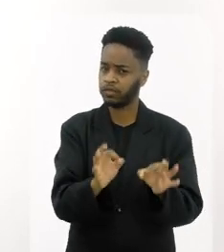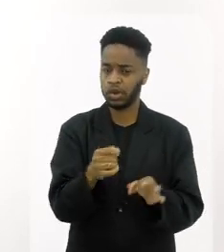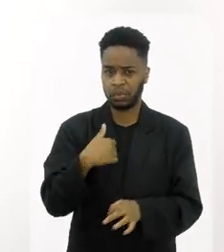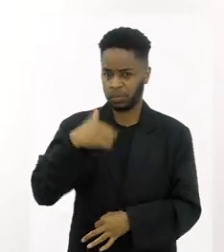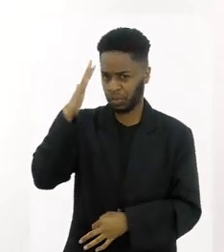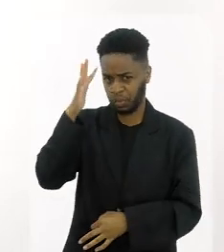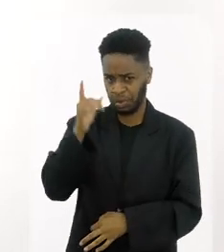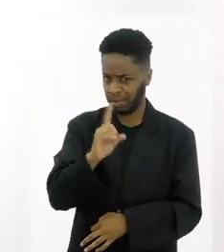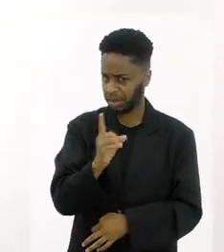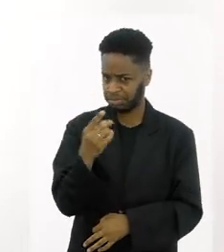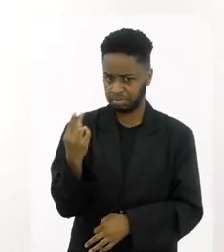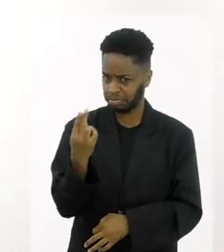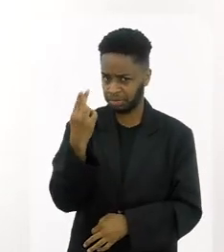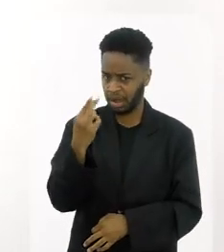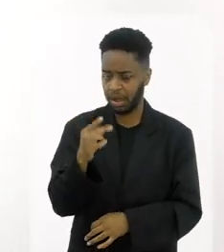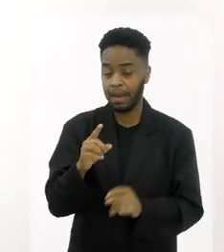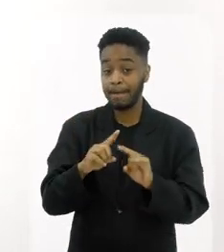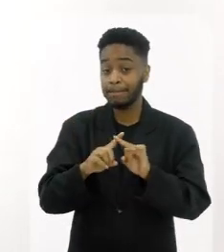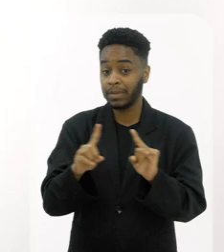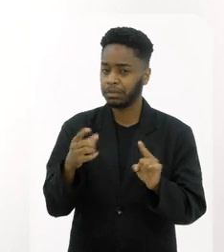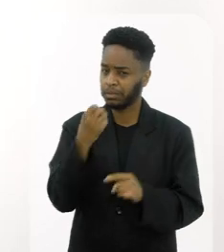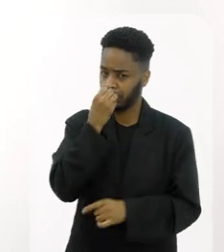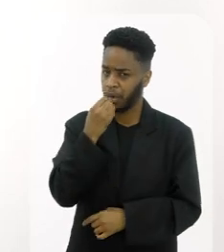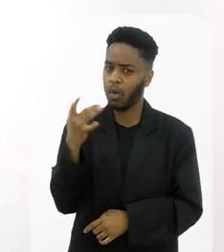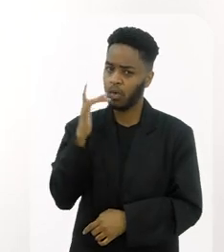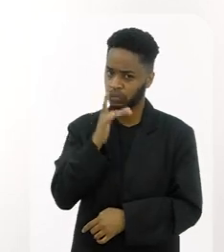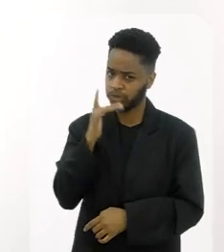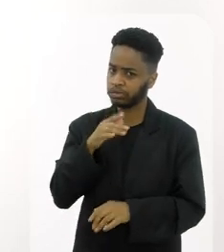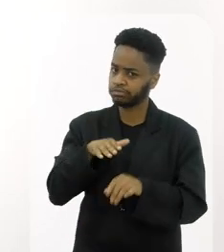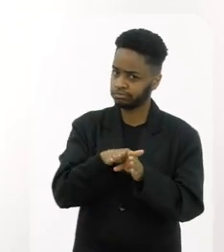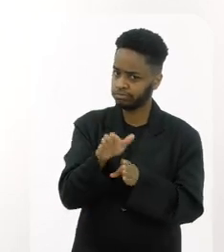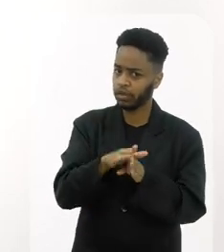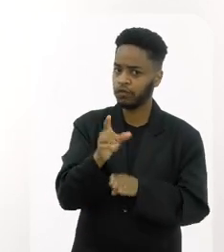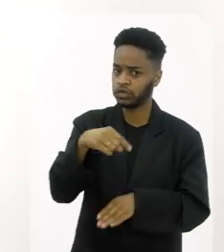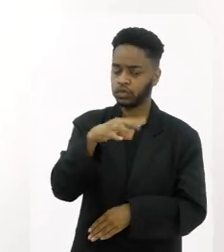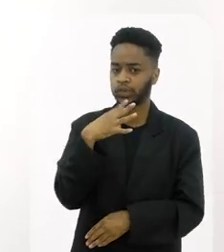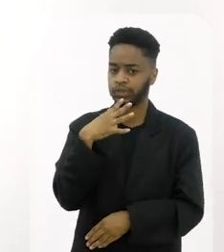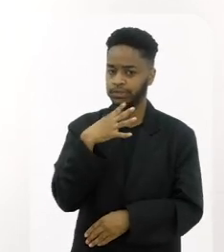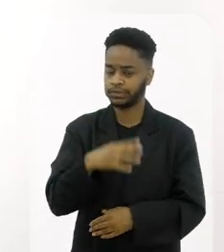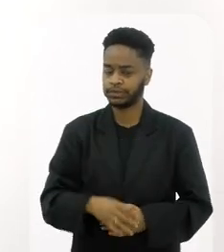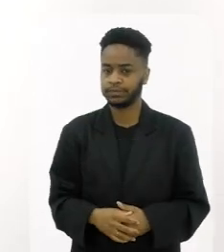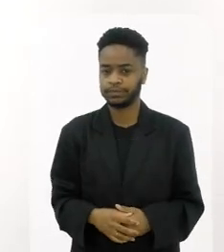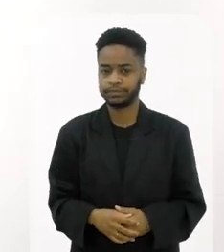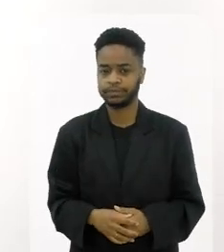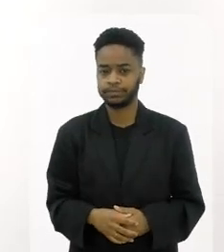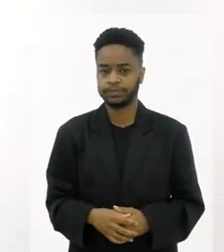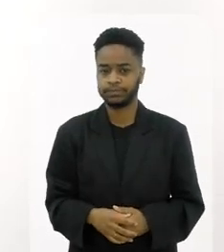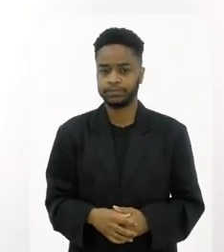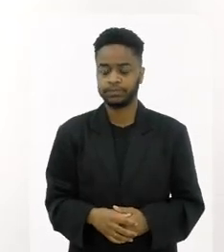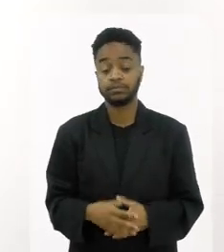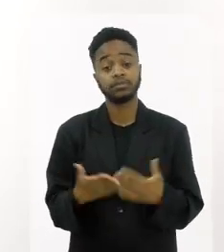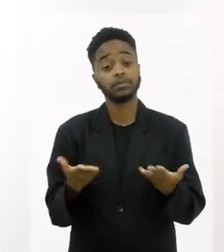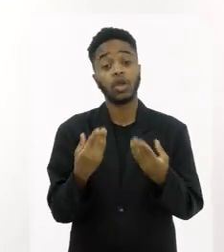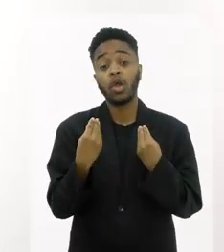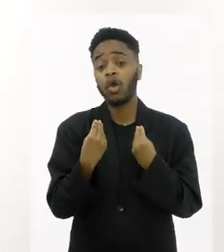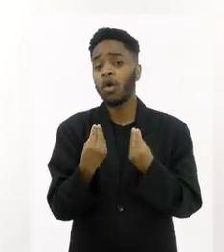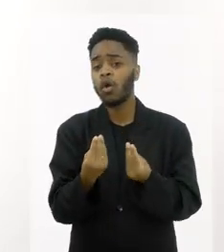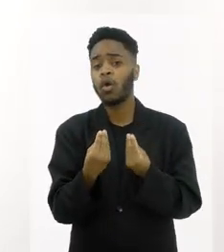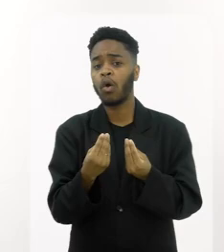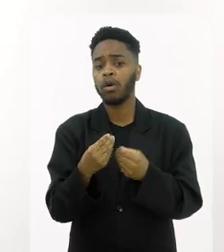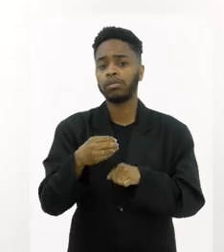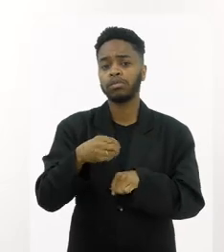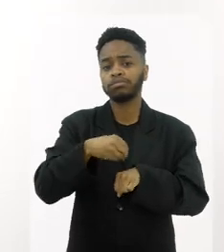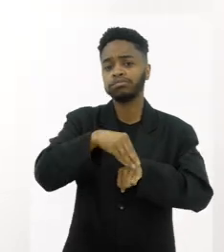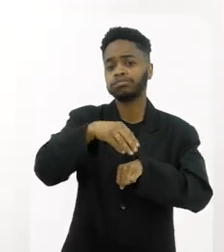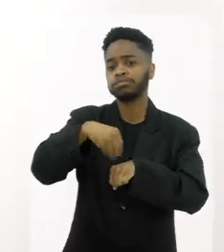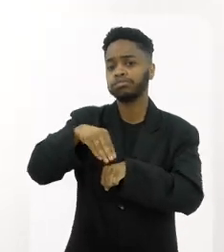Nunca imaginei que pudesse, mas é muito bom. Aconselho a vocês a conhecerem. Agora, como é